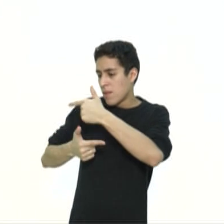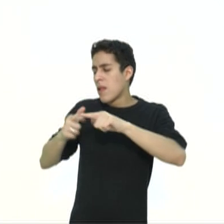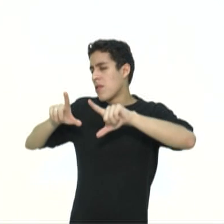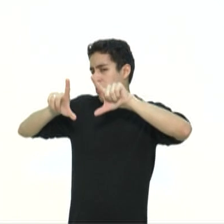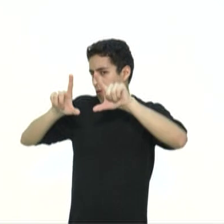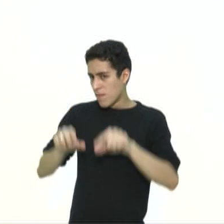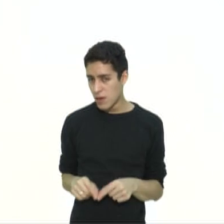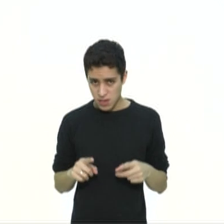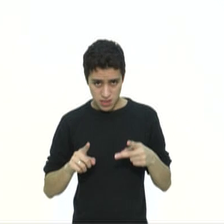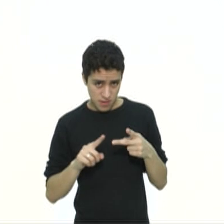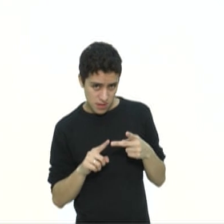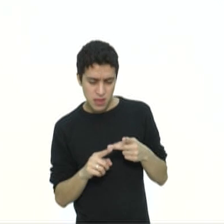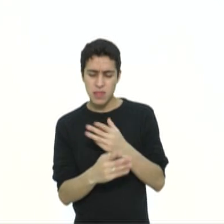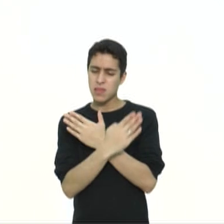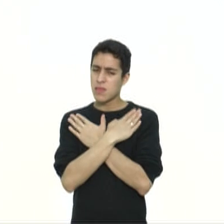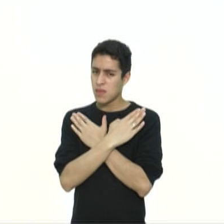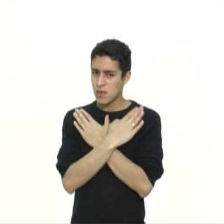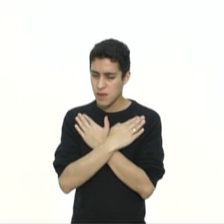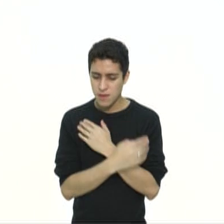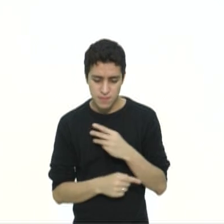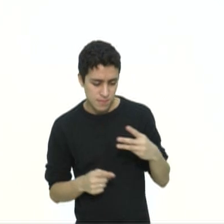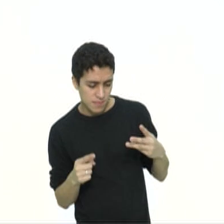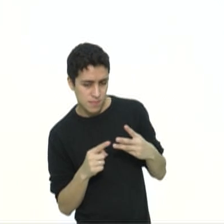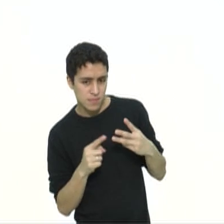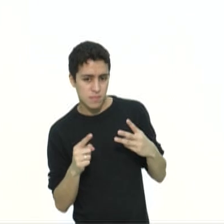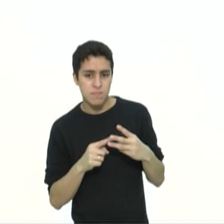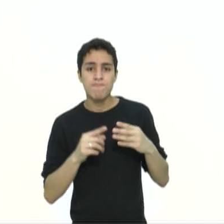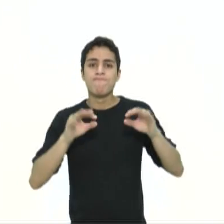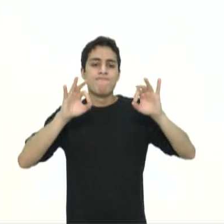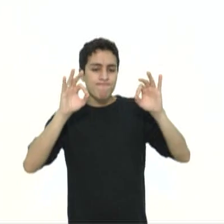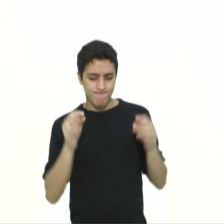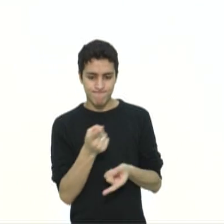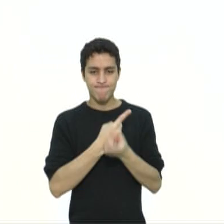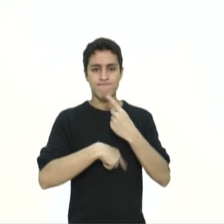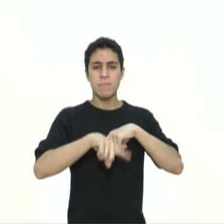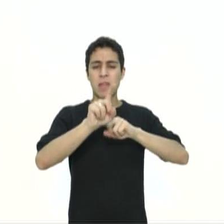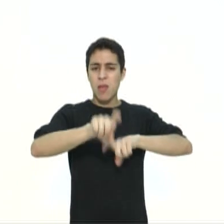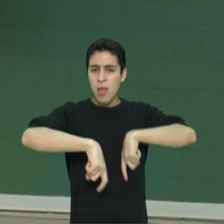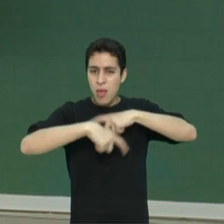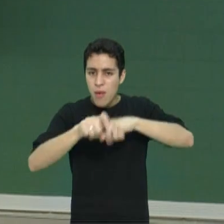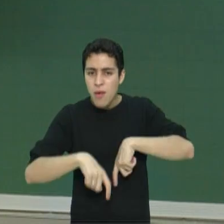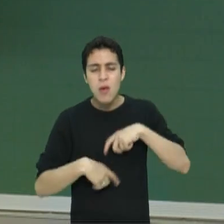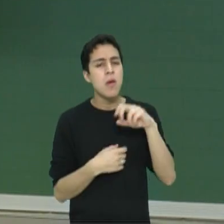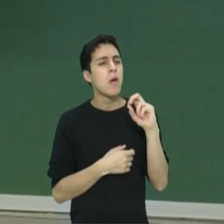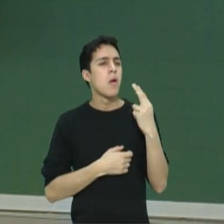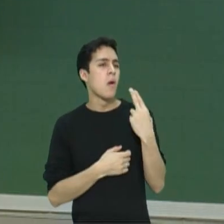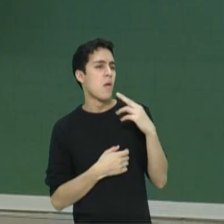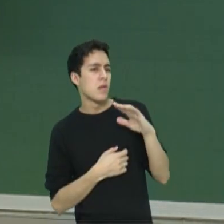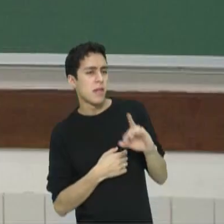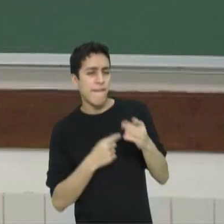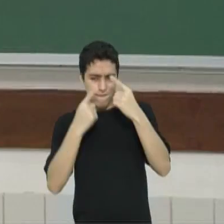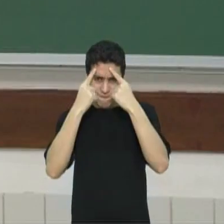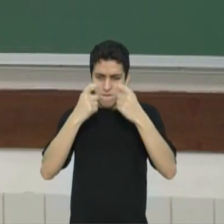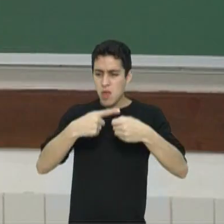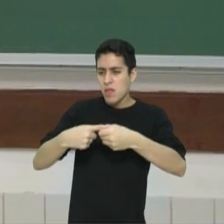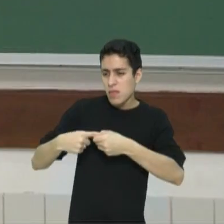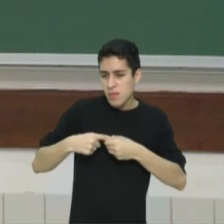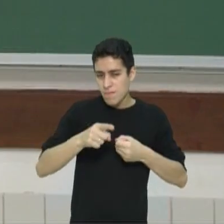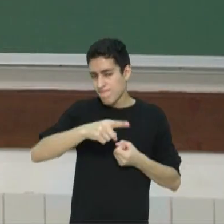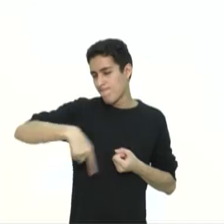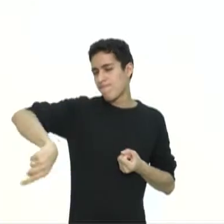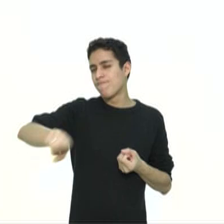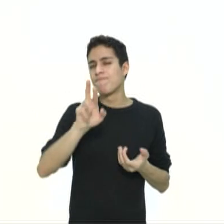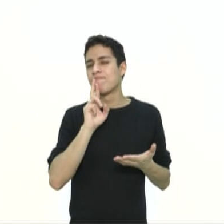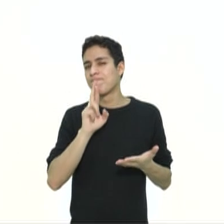A desemprego letra b o êxodo rural letra C ou a violência urbana letra de falar agora